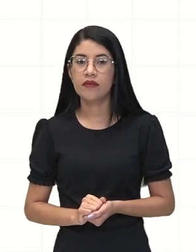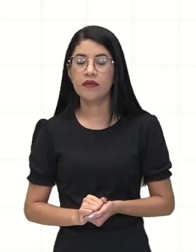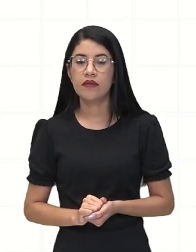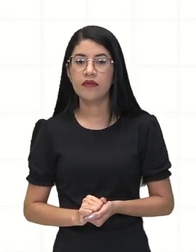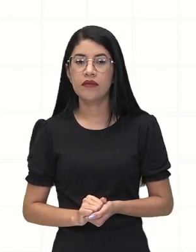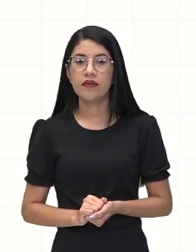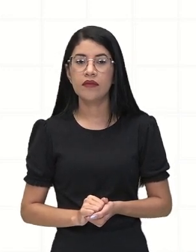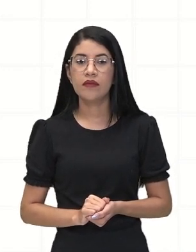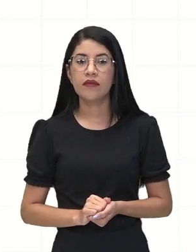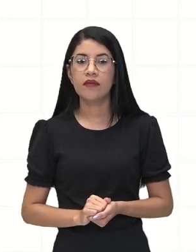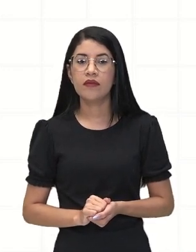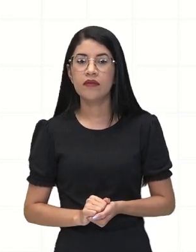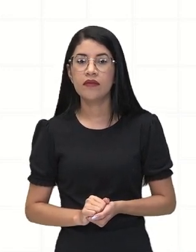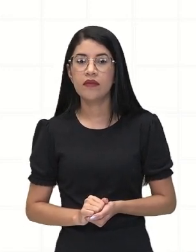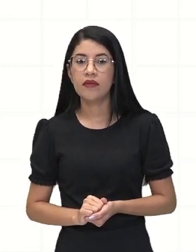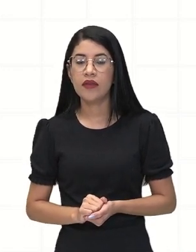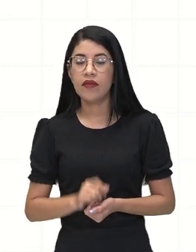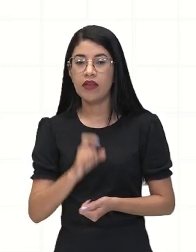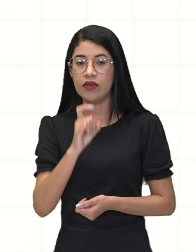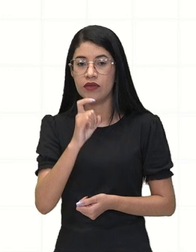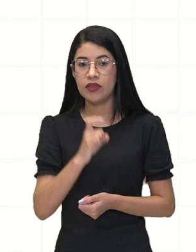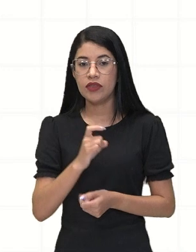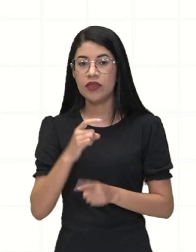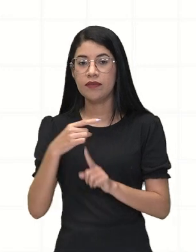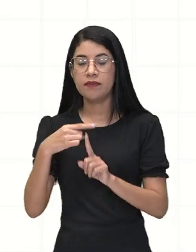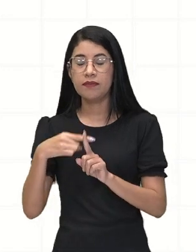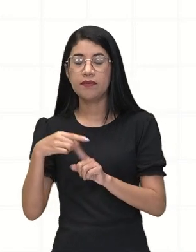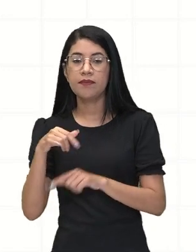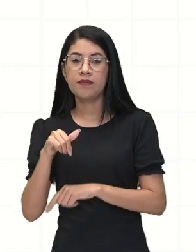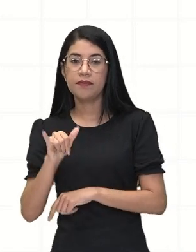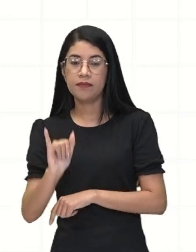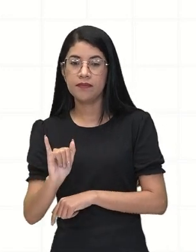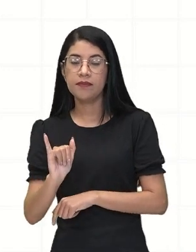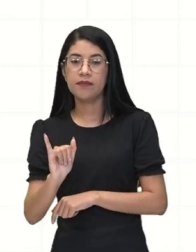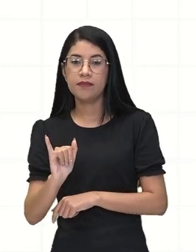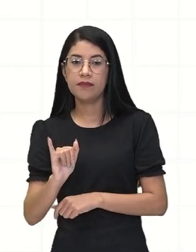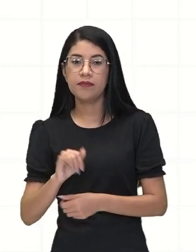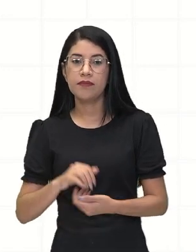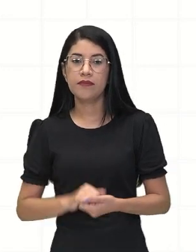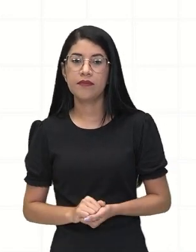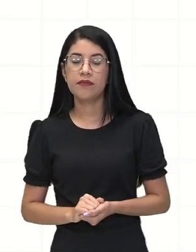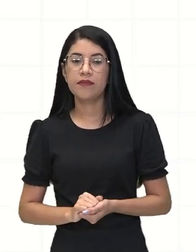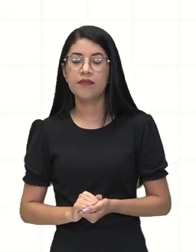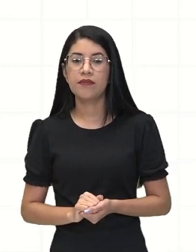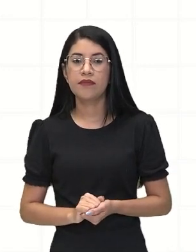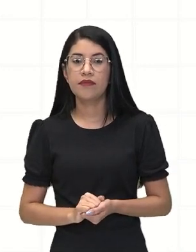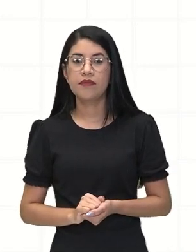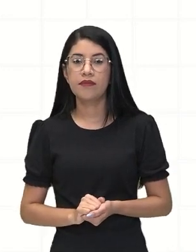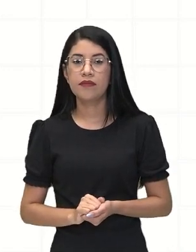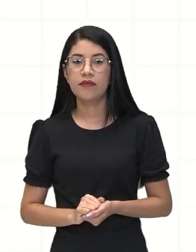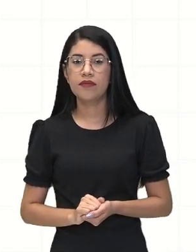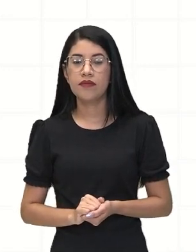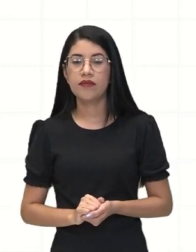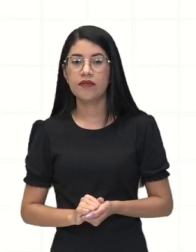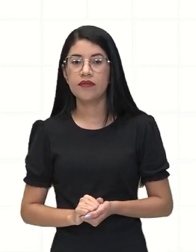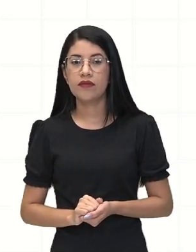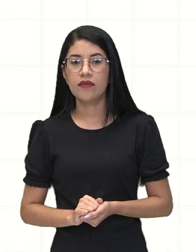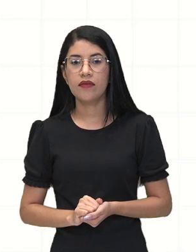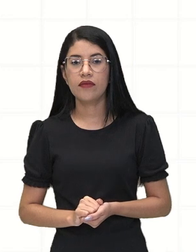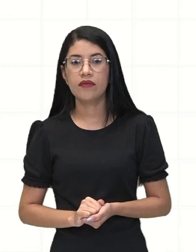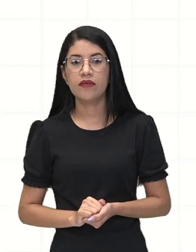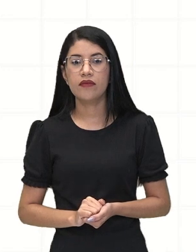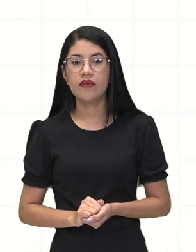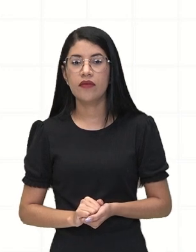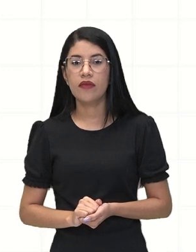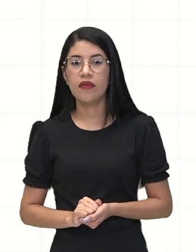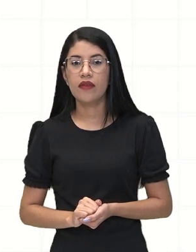por A mais B, sobra o x, certo? Mais y vezes A mais B dividido por A mais